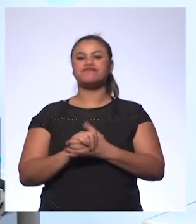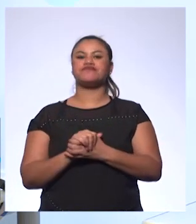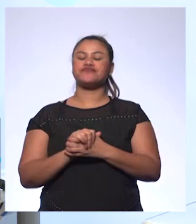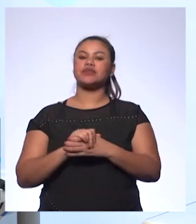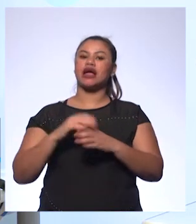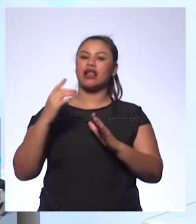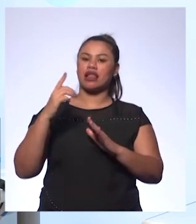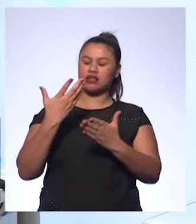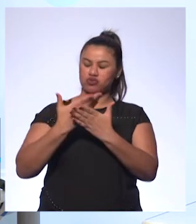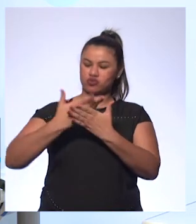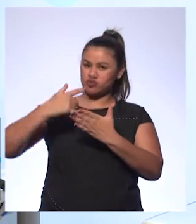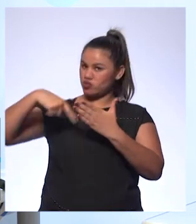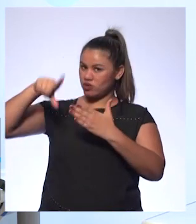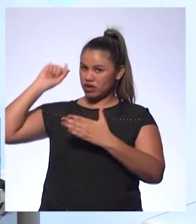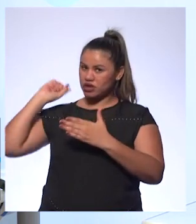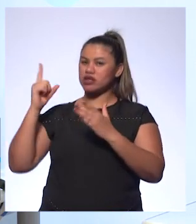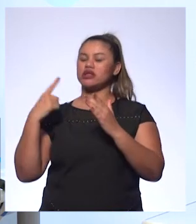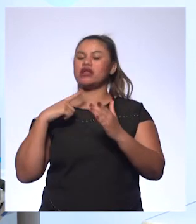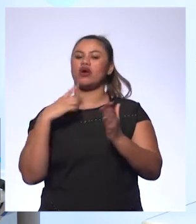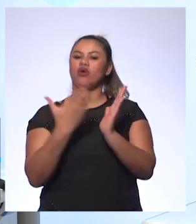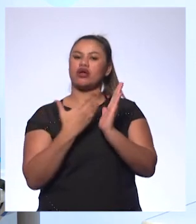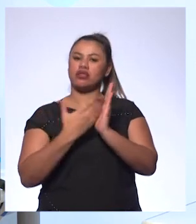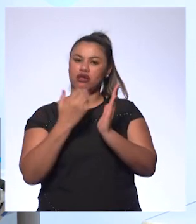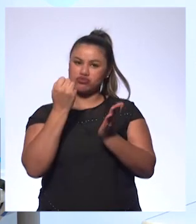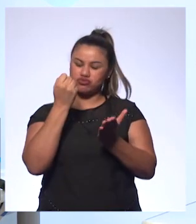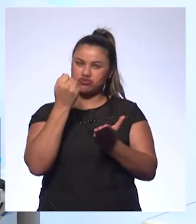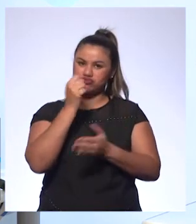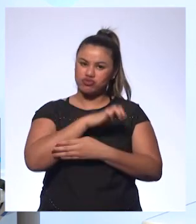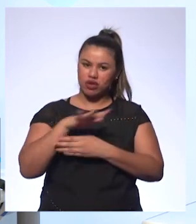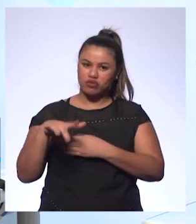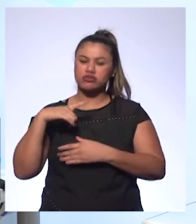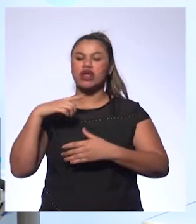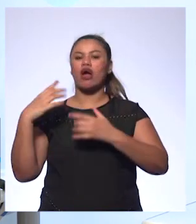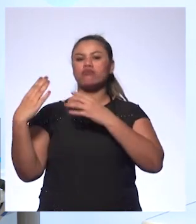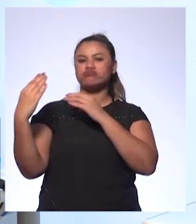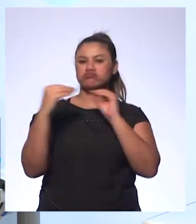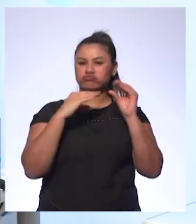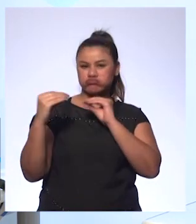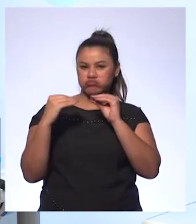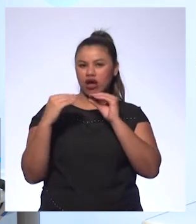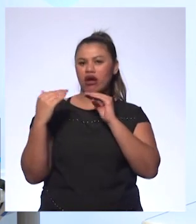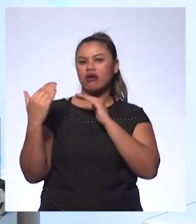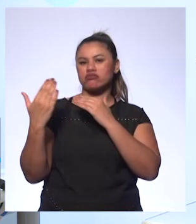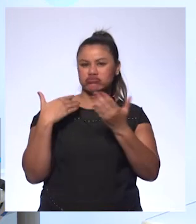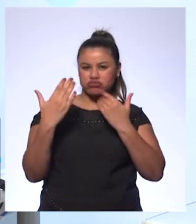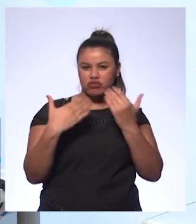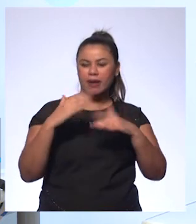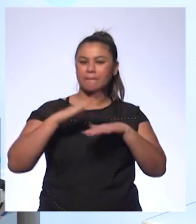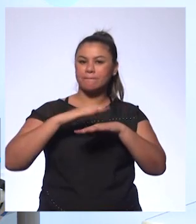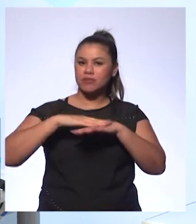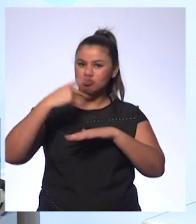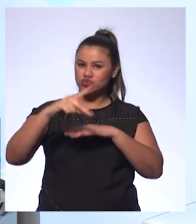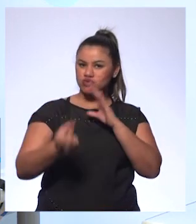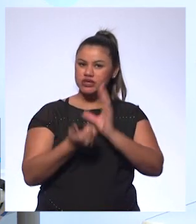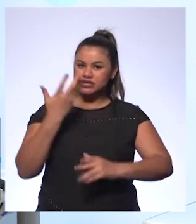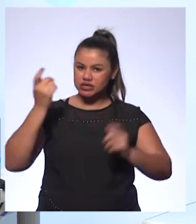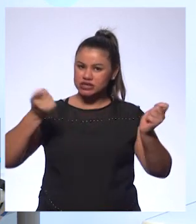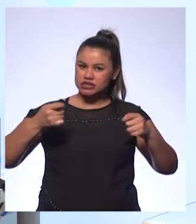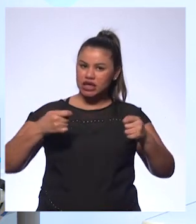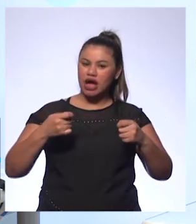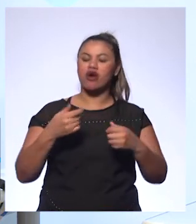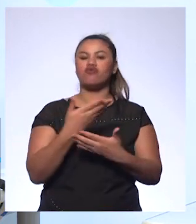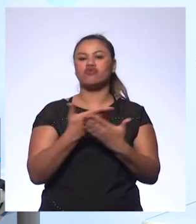aluno tem um exercício aí que vocês também tem até um diálogo para vocês montarem vai lá e aí viu Tem vocês podem usar